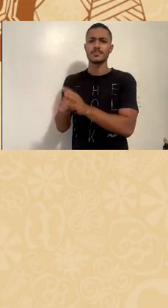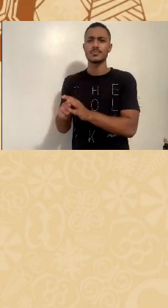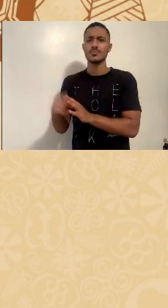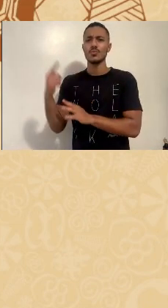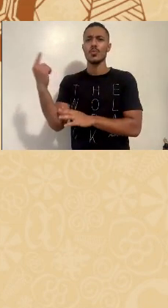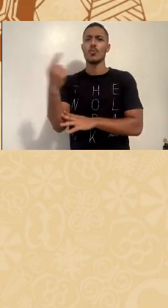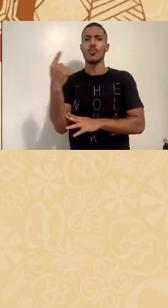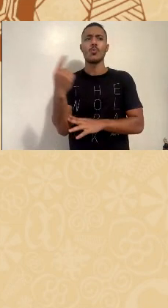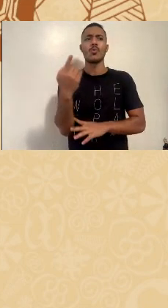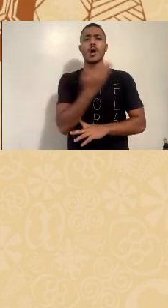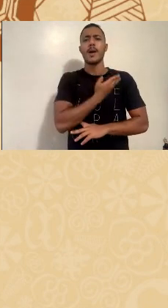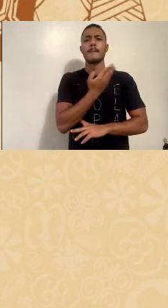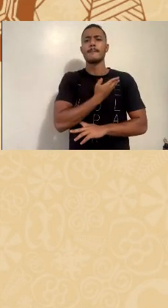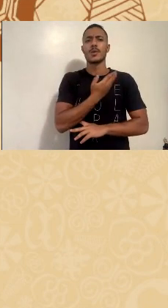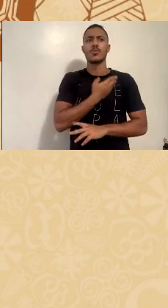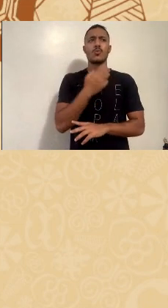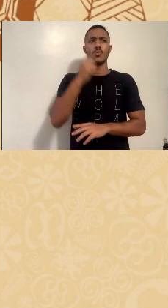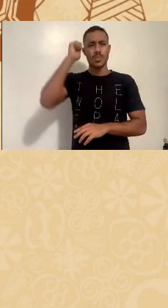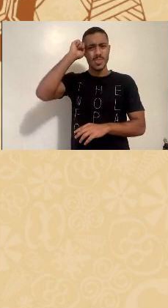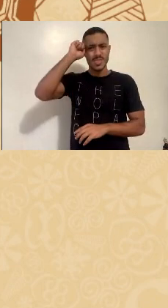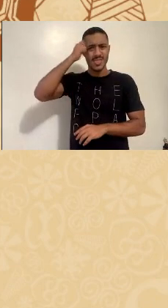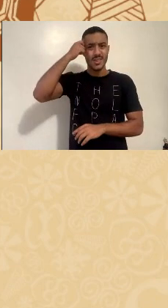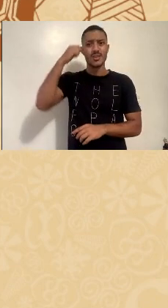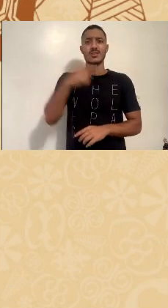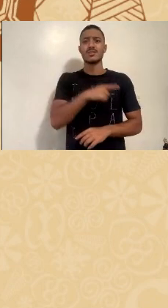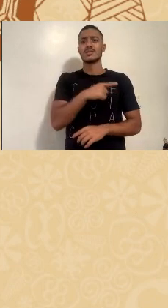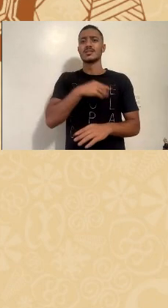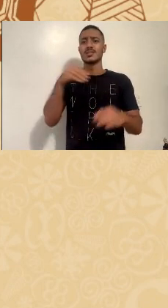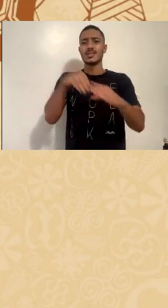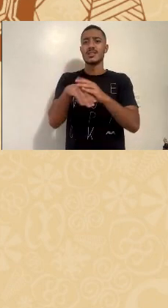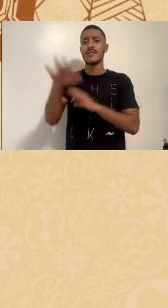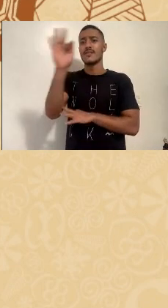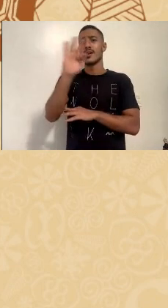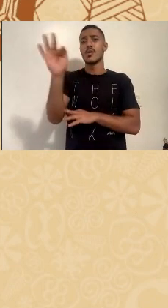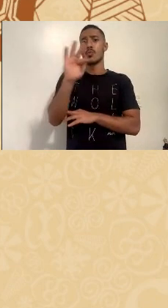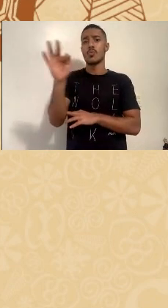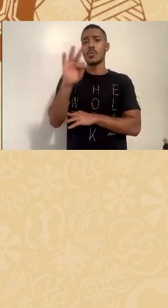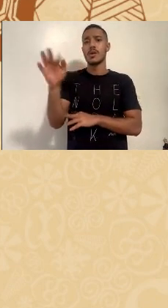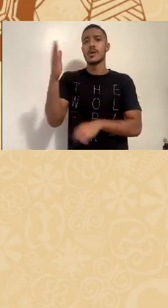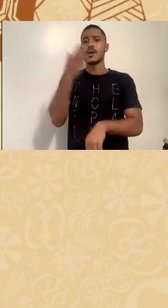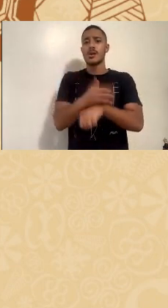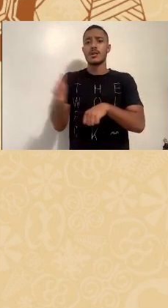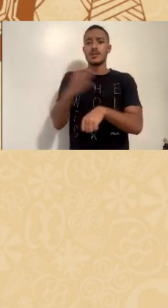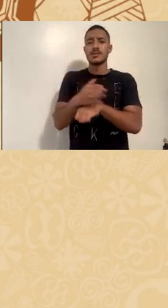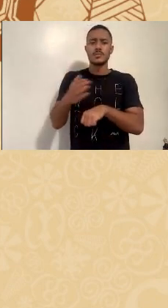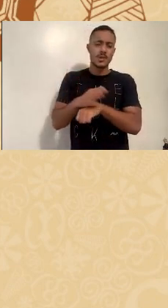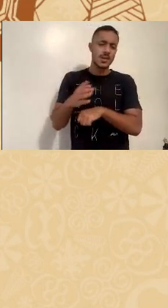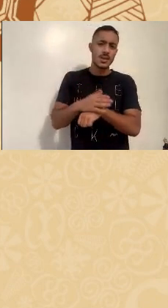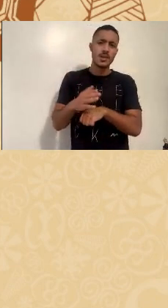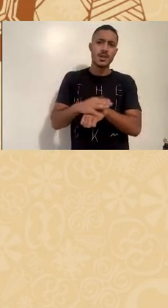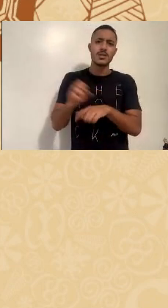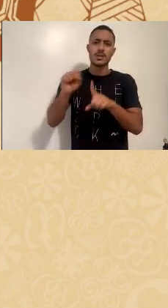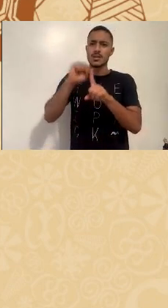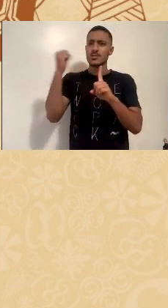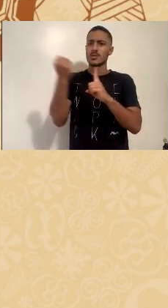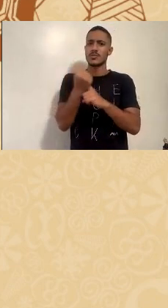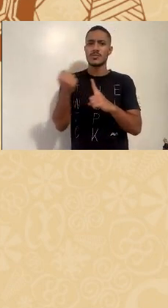na faculdade, né, por, né, experiências sociais, eu sempre participei de movimentos de favela